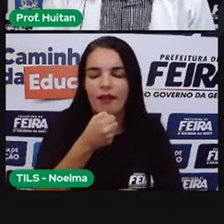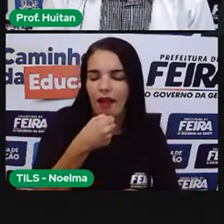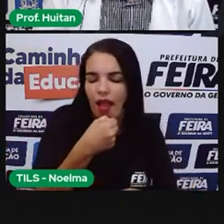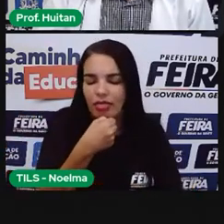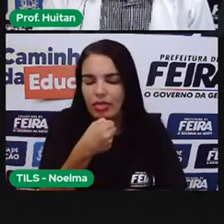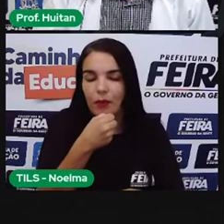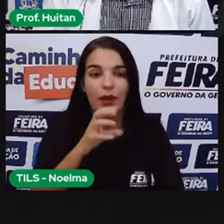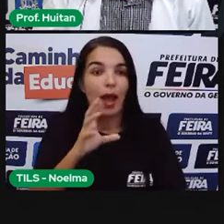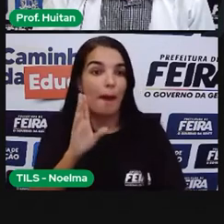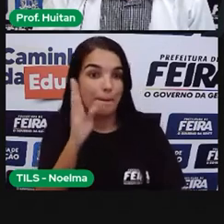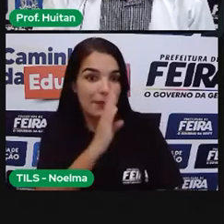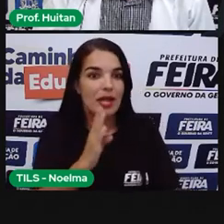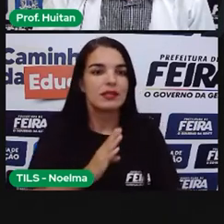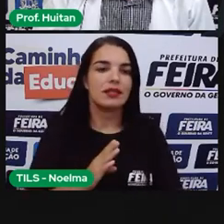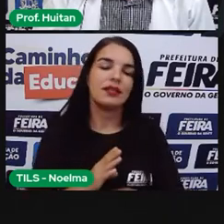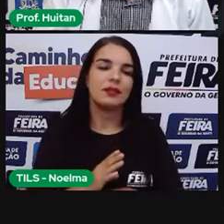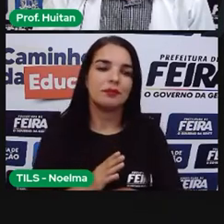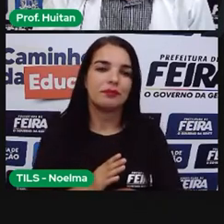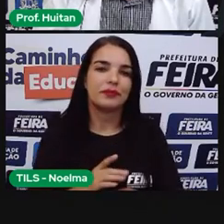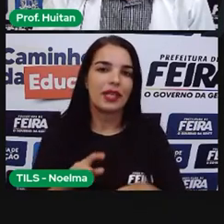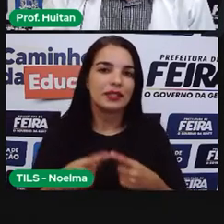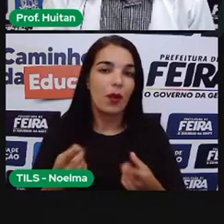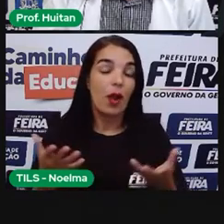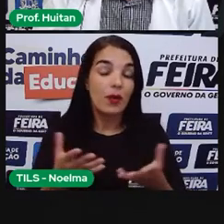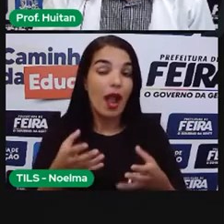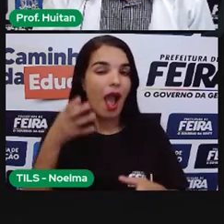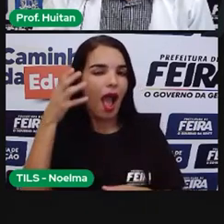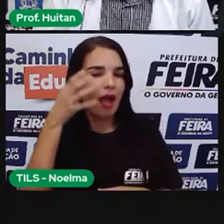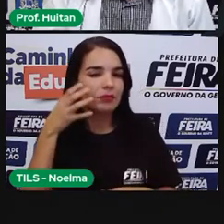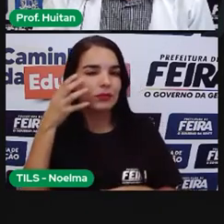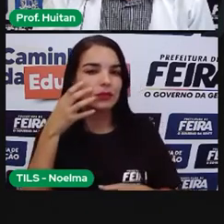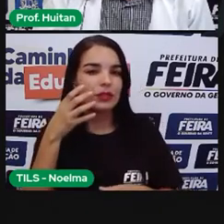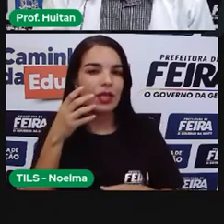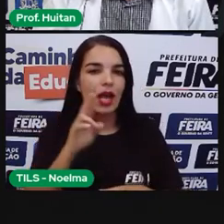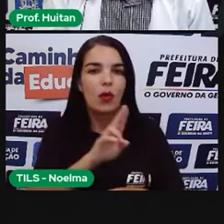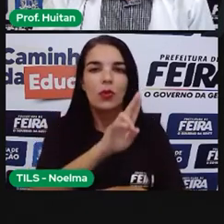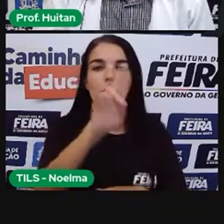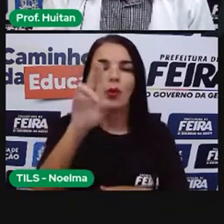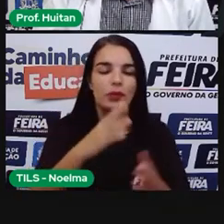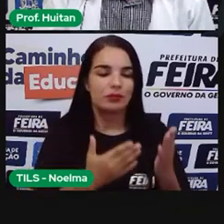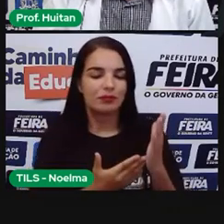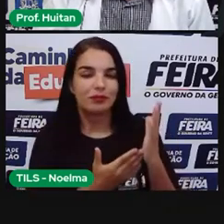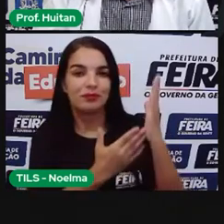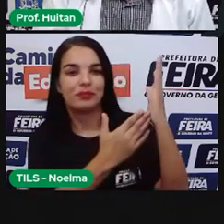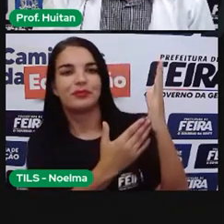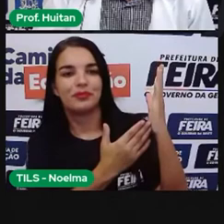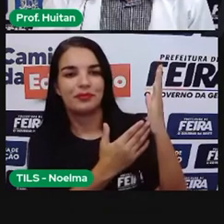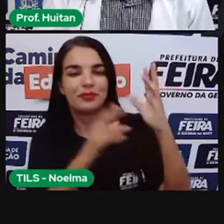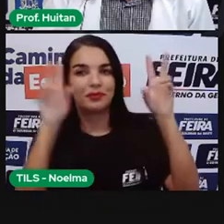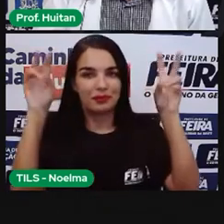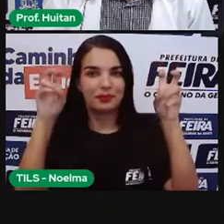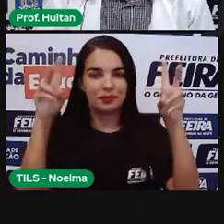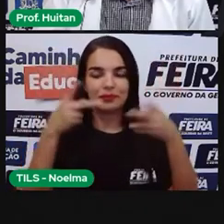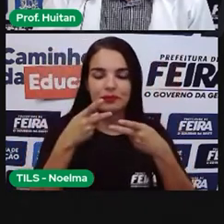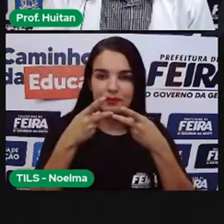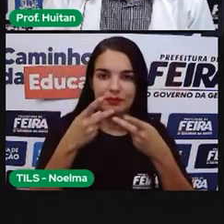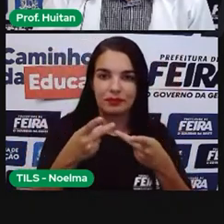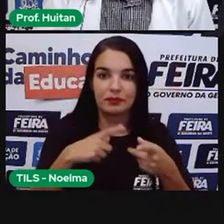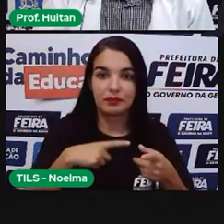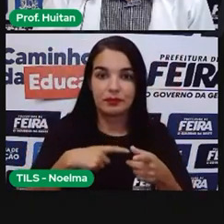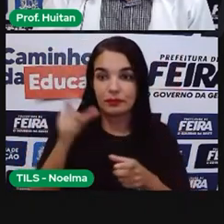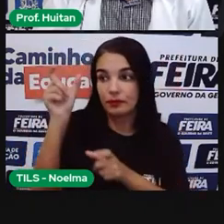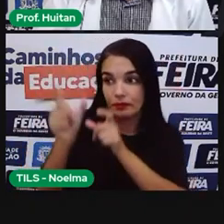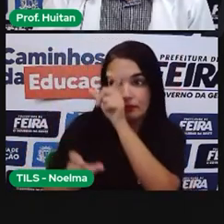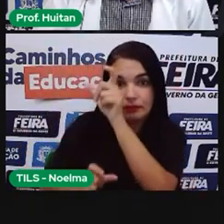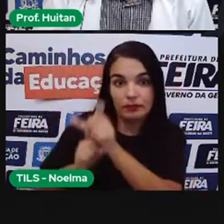eu quero começar com essa música, Hino ao Amor, que ela vai executar. Então, Leila